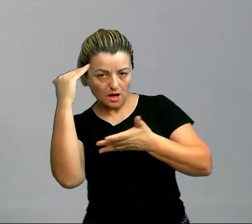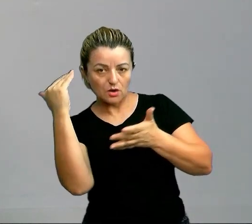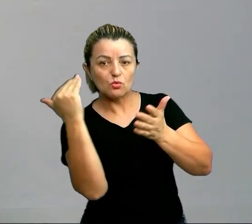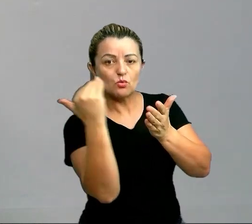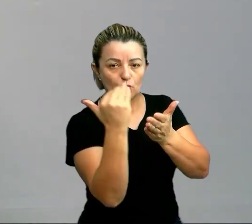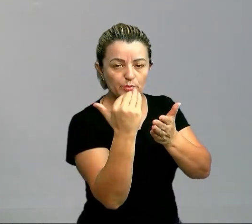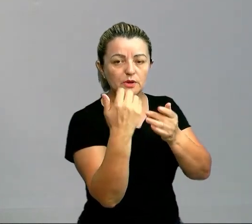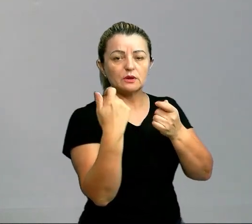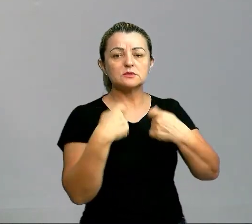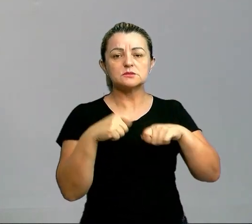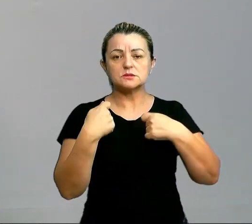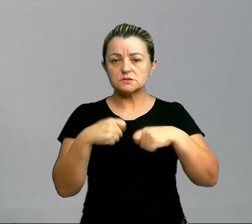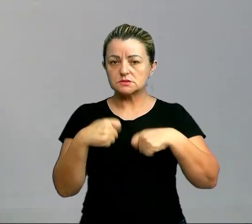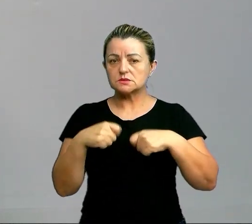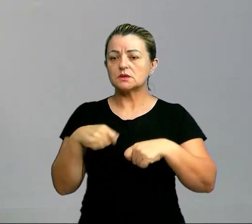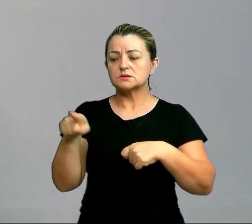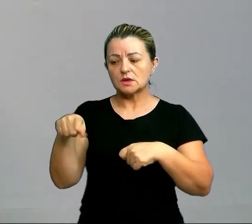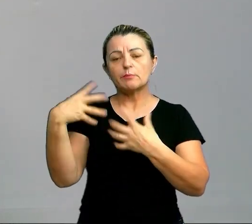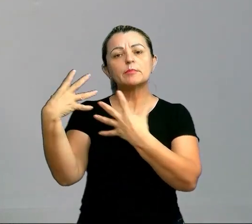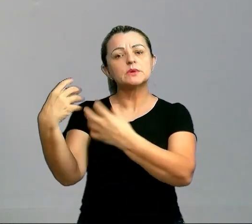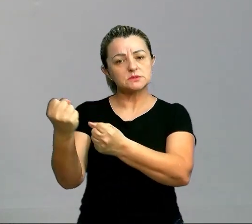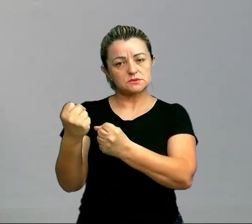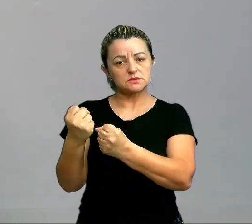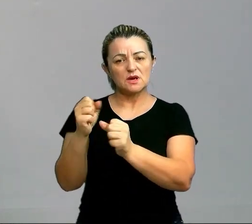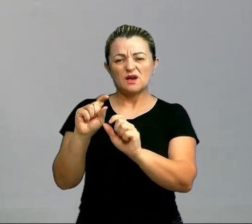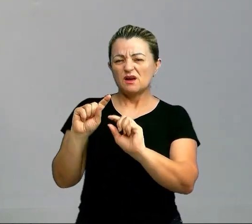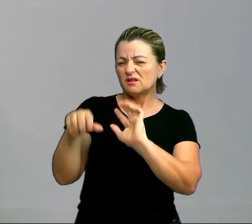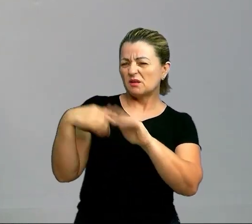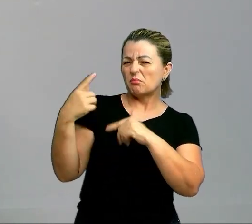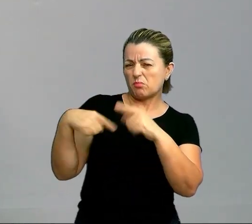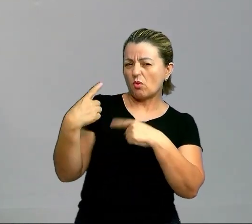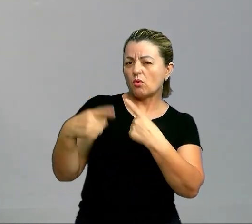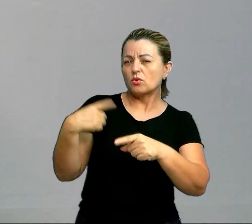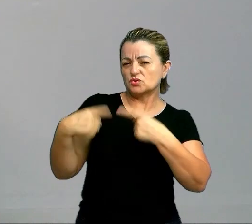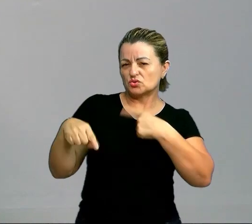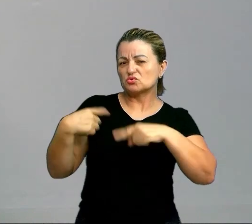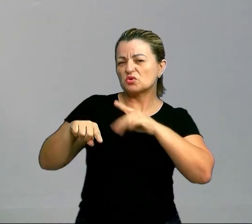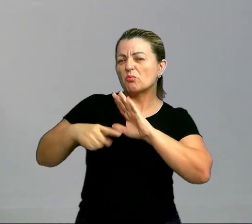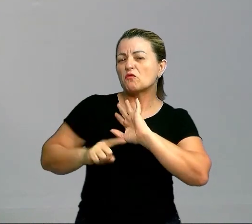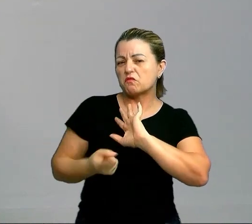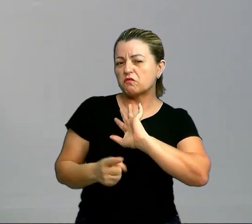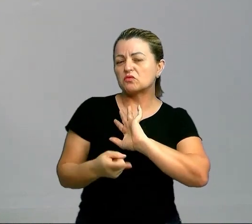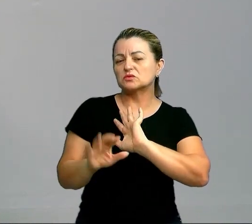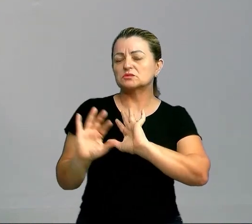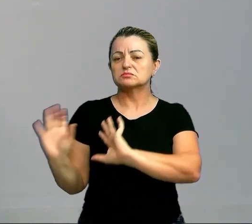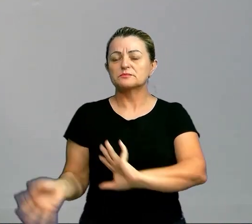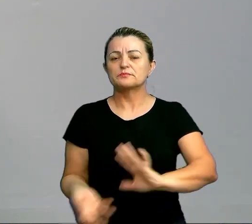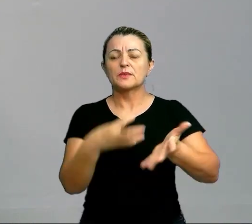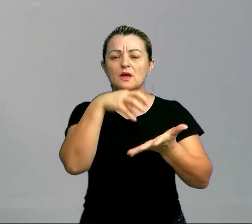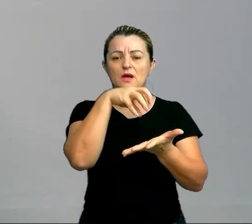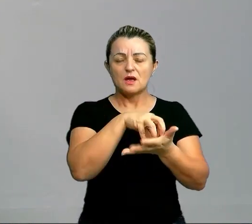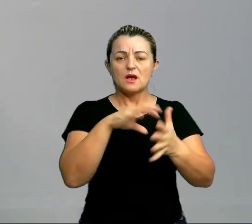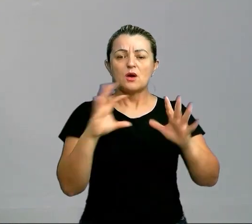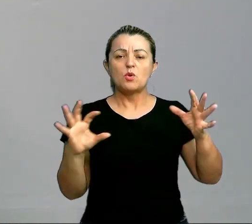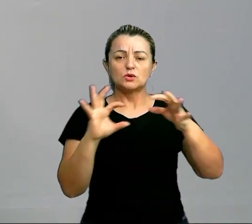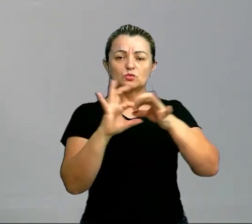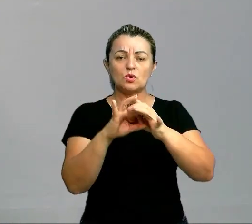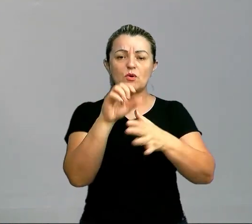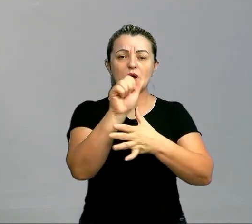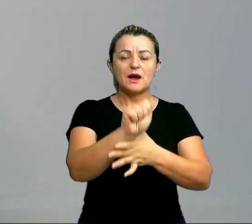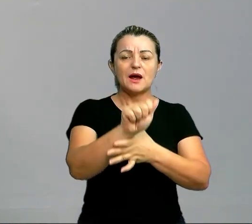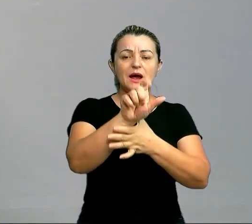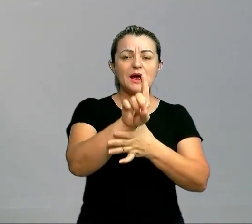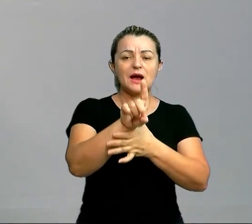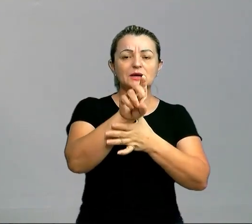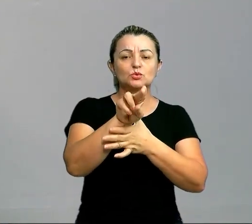que devem ser adotadas por ela, né? Mas isso é uma discussão mais profunda. Então, esse bloco ele é uma união aduaneira, apesar de ter o